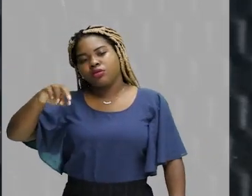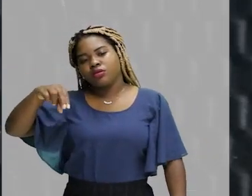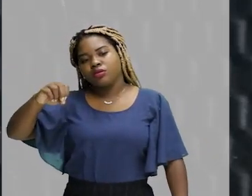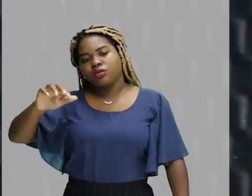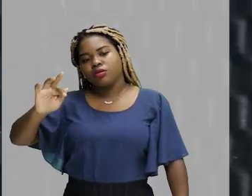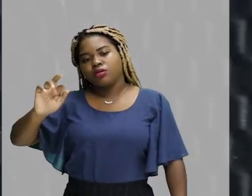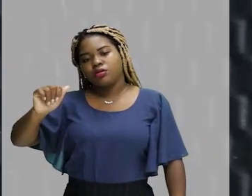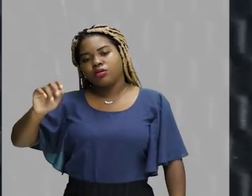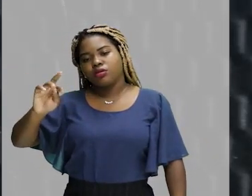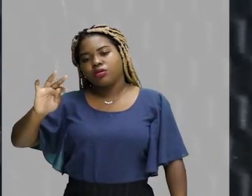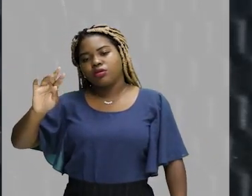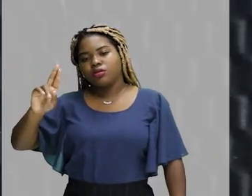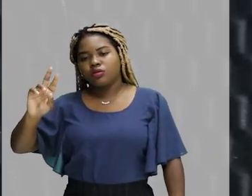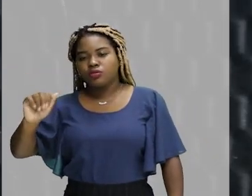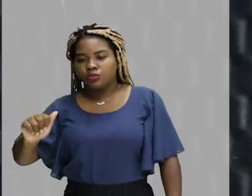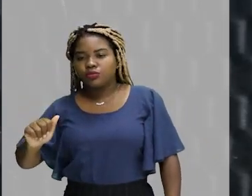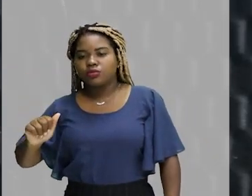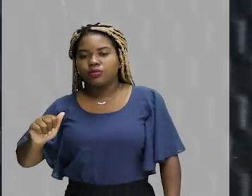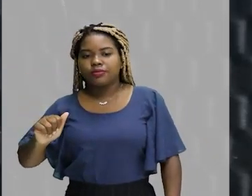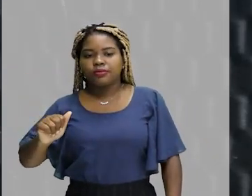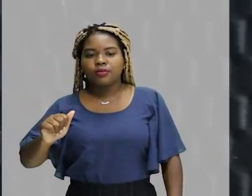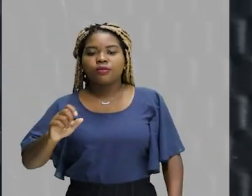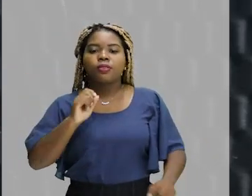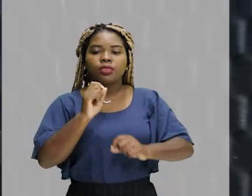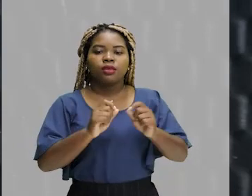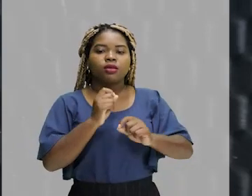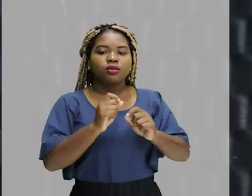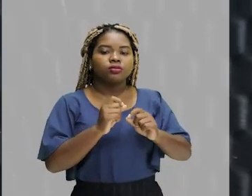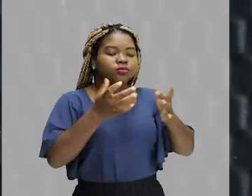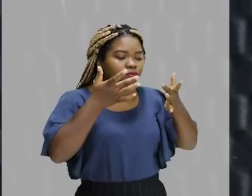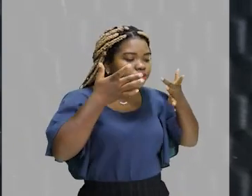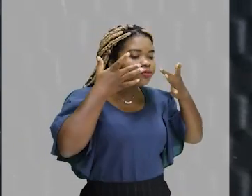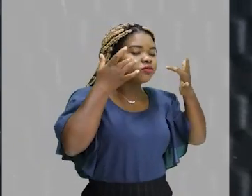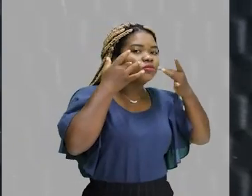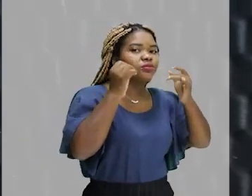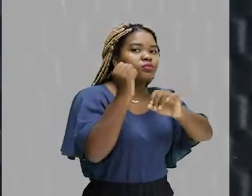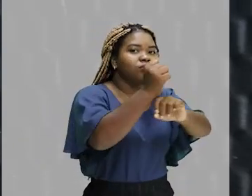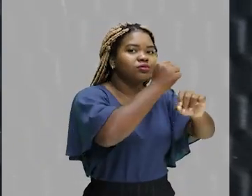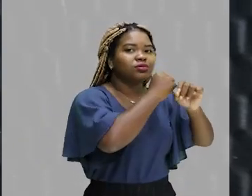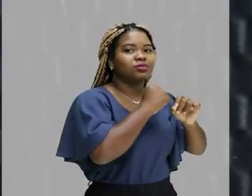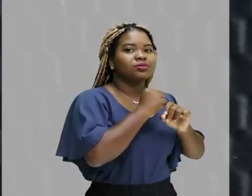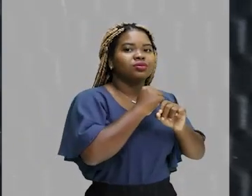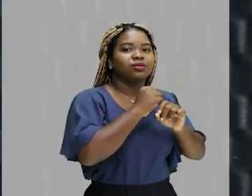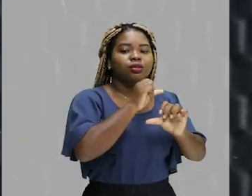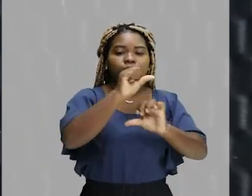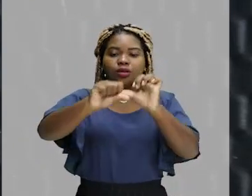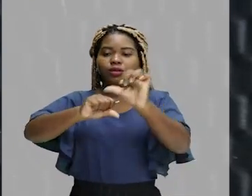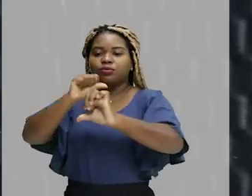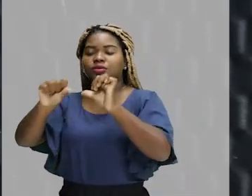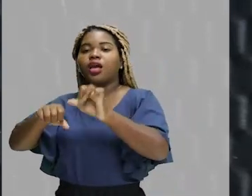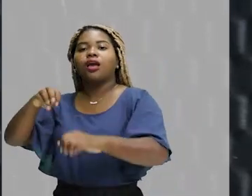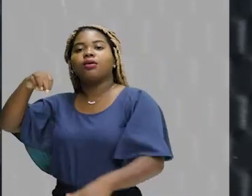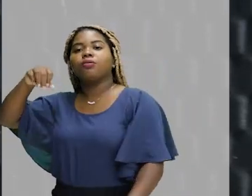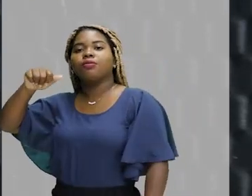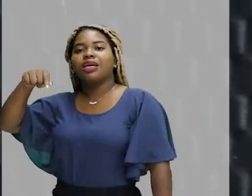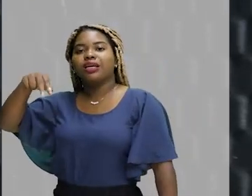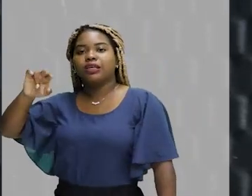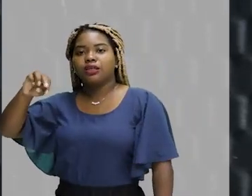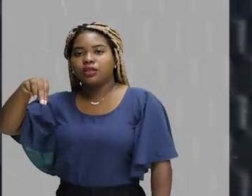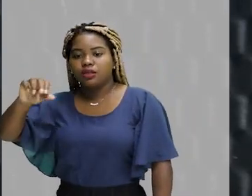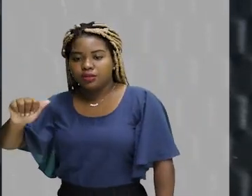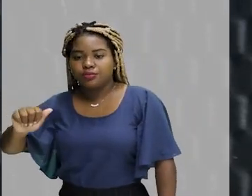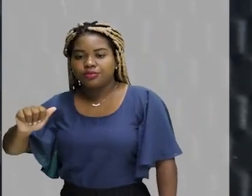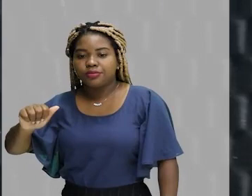do artesanato, manufatura, maquinofatura. Tá? Bom, a maquinofatura ela está relacionada à